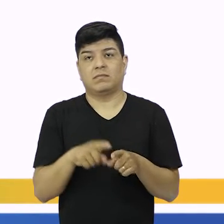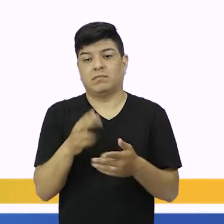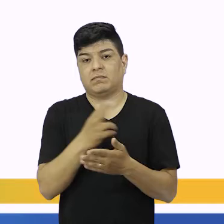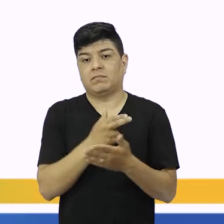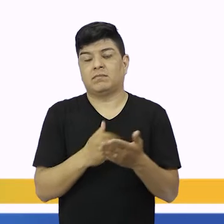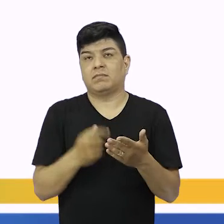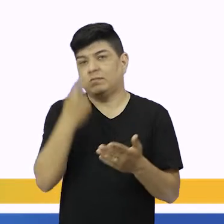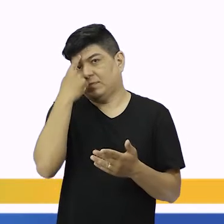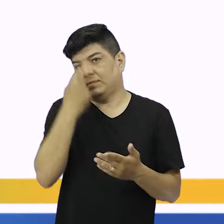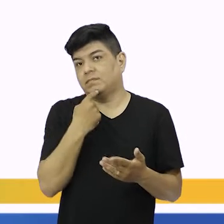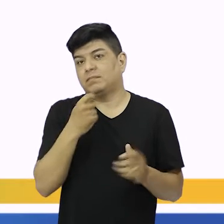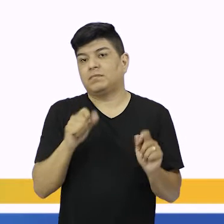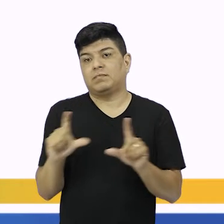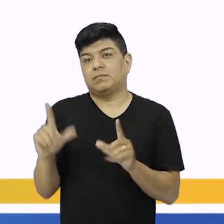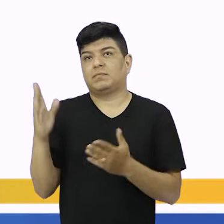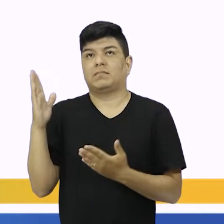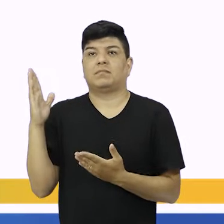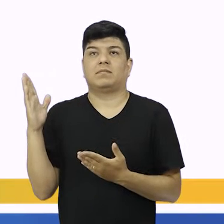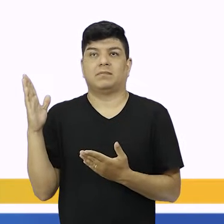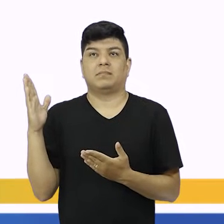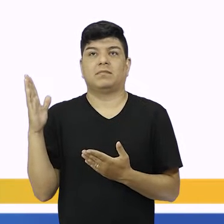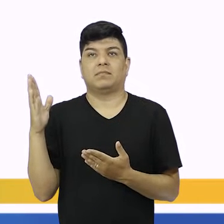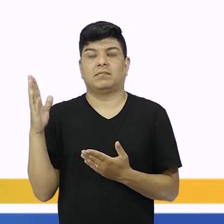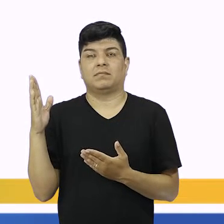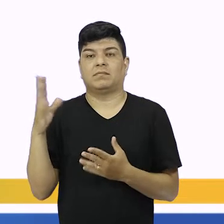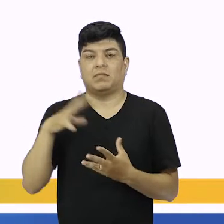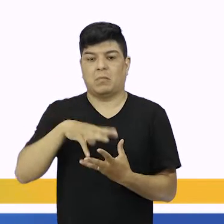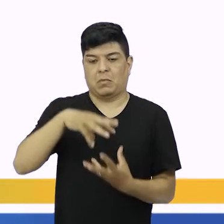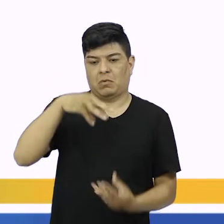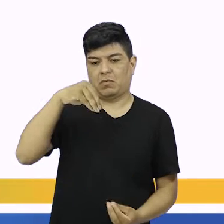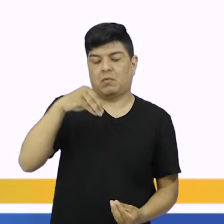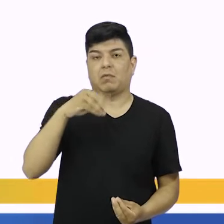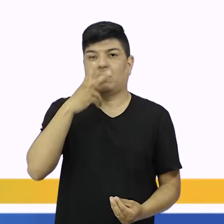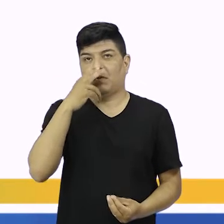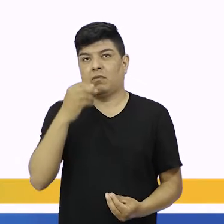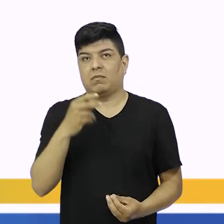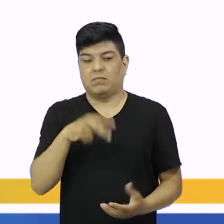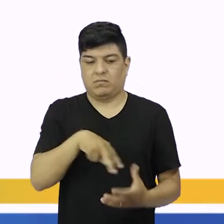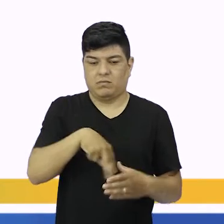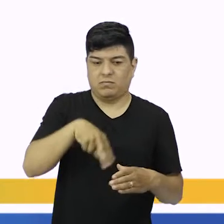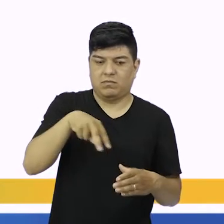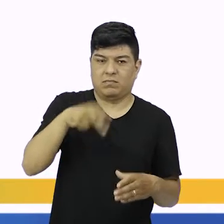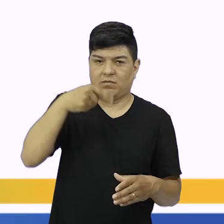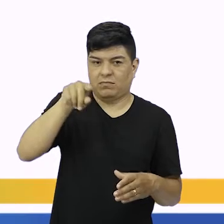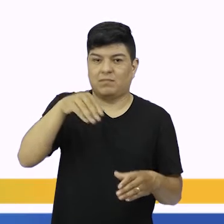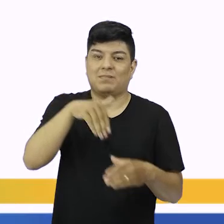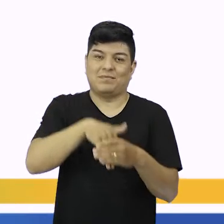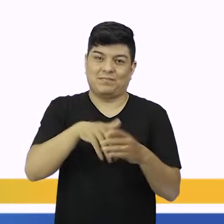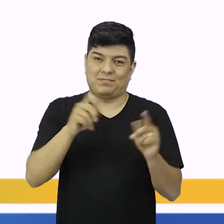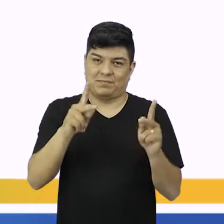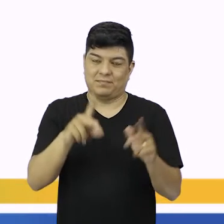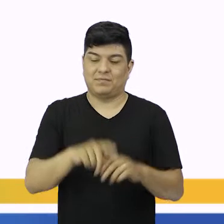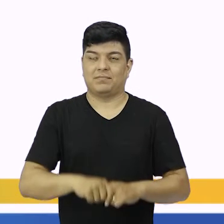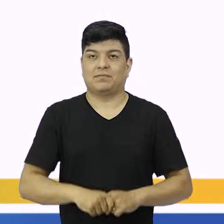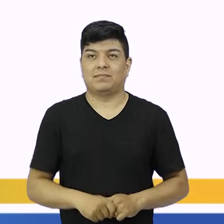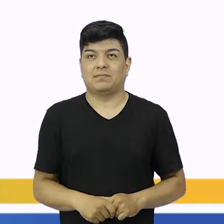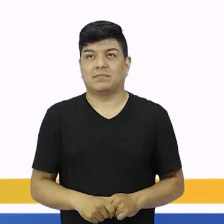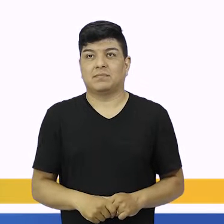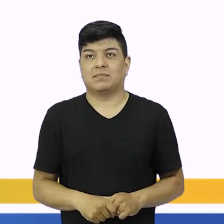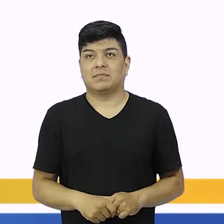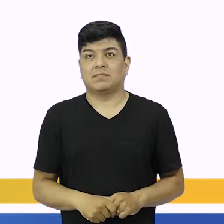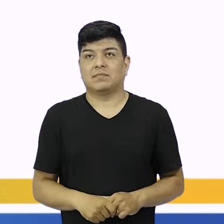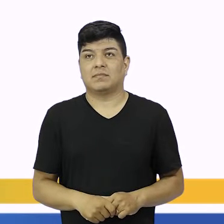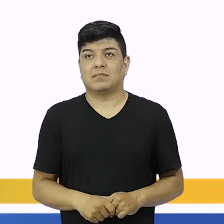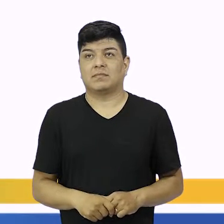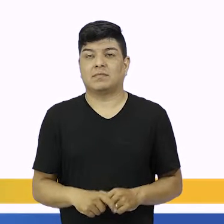caricatura satirizando também esse eleitorado fantasma, né? Onde vai ressuscitar alguém para que ela vá lá votar, tá bom, pessoal? E aí a